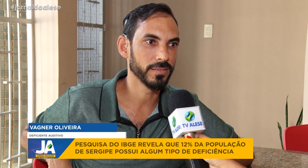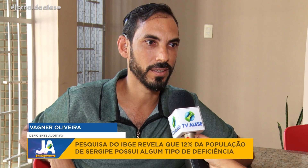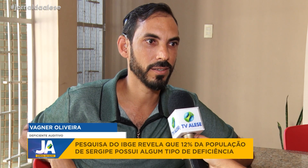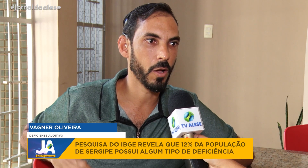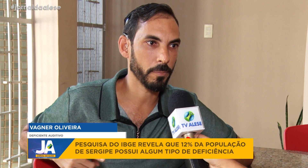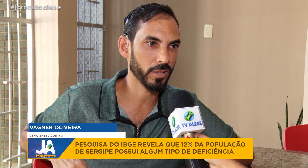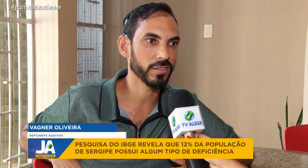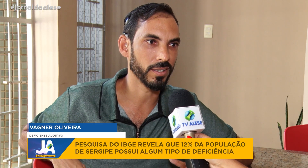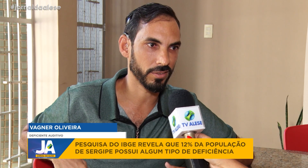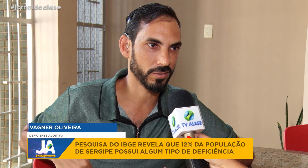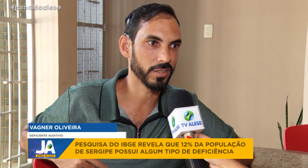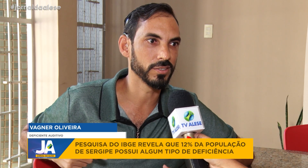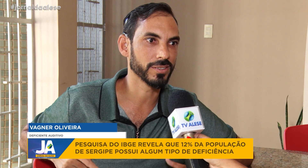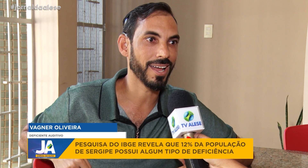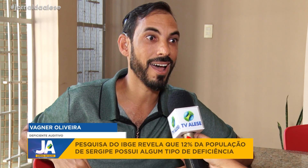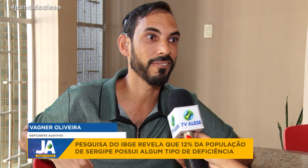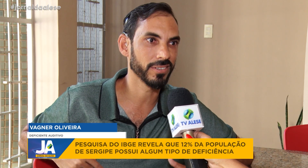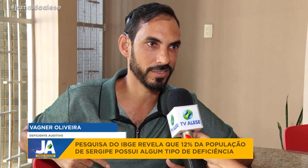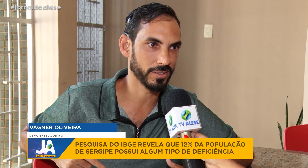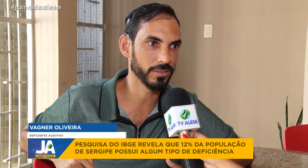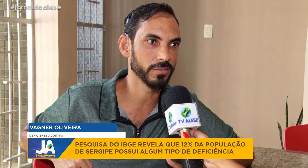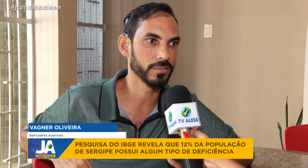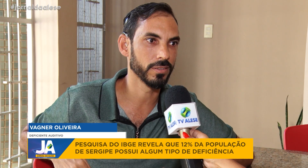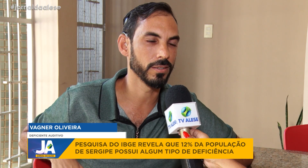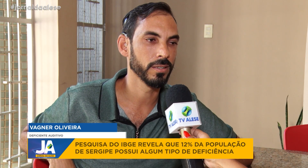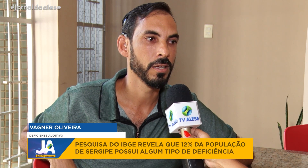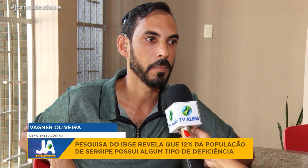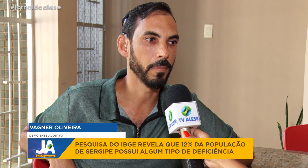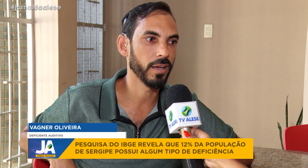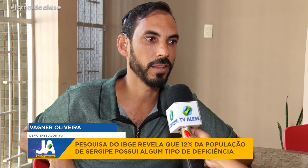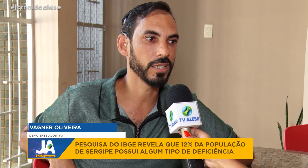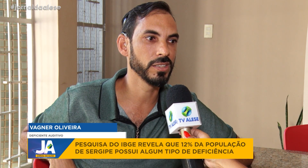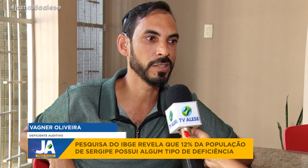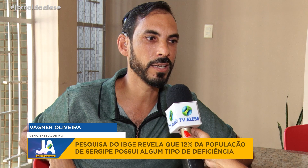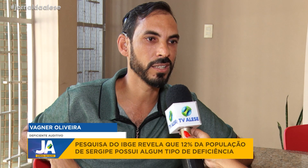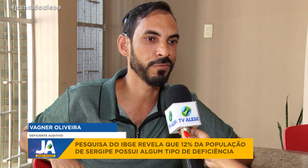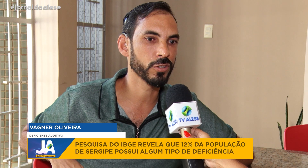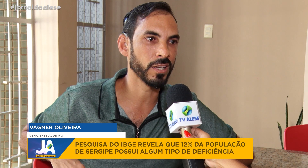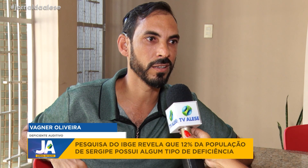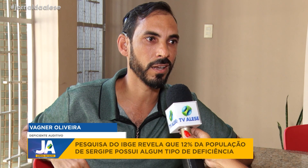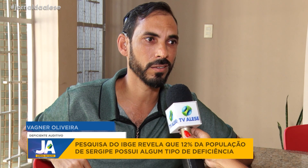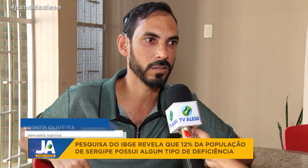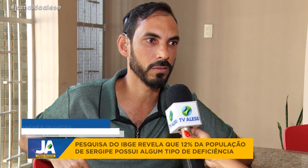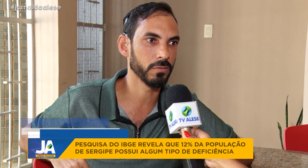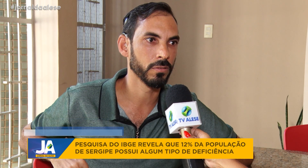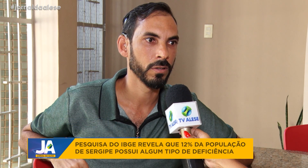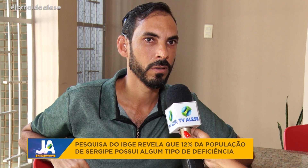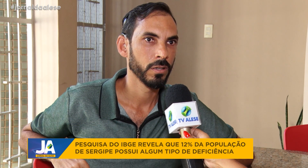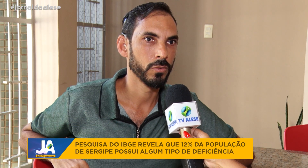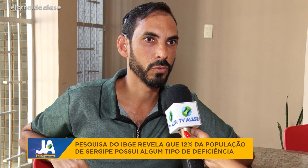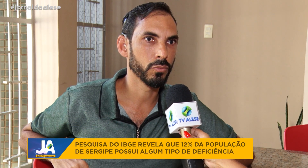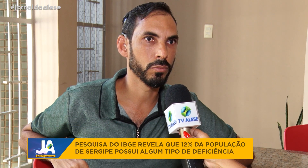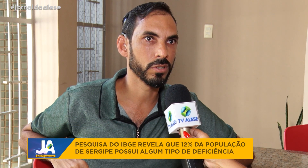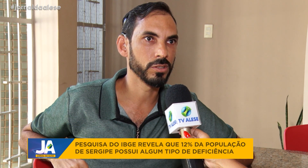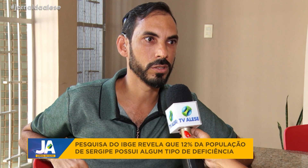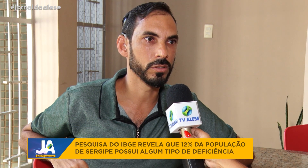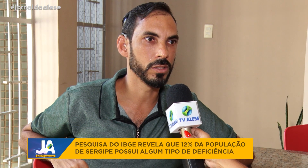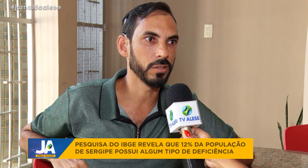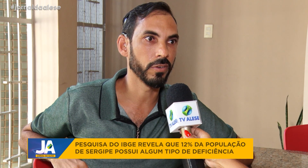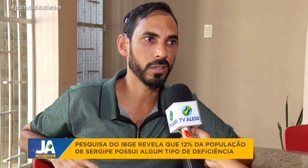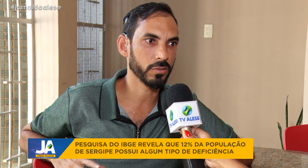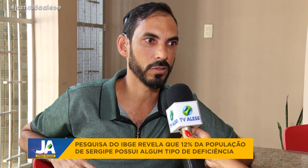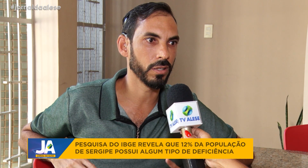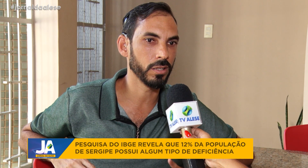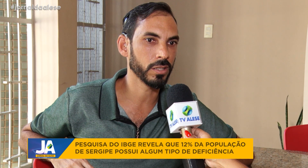ter, né? É um processo da gente estar avançando, né? Mas as dificuldades delas são no sentido